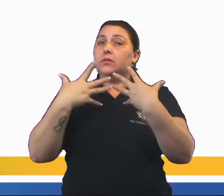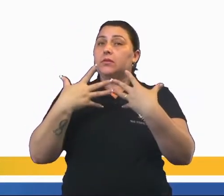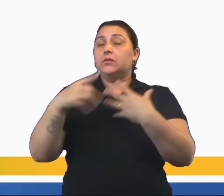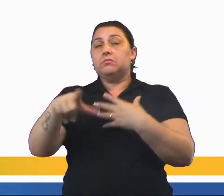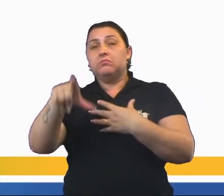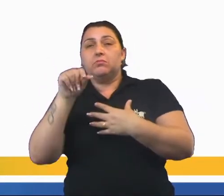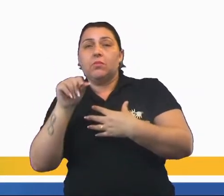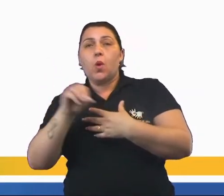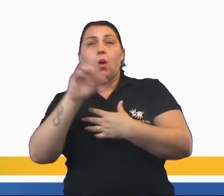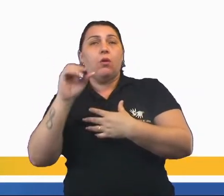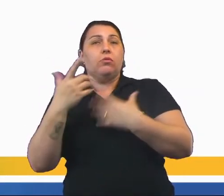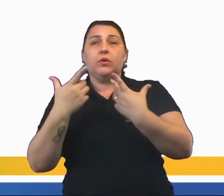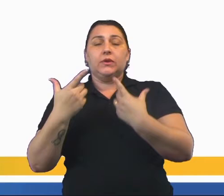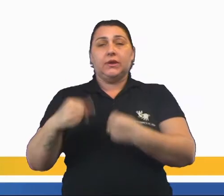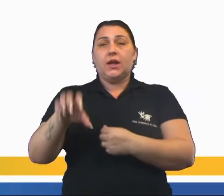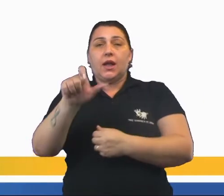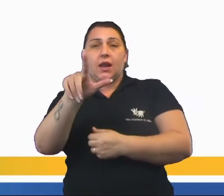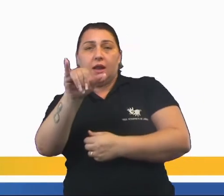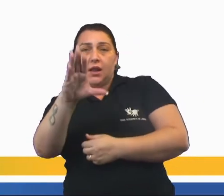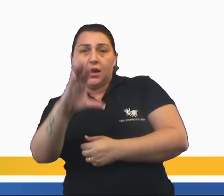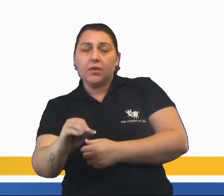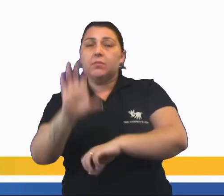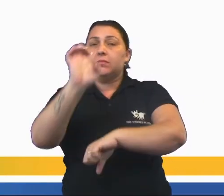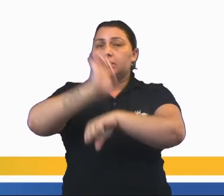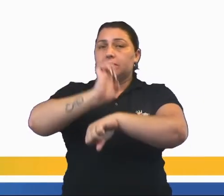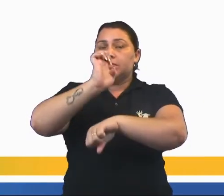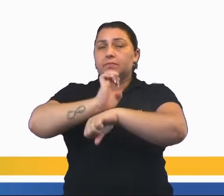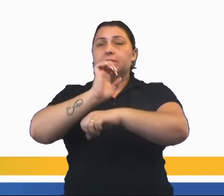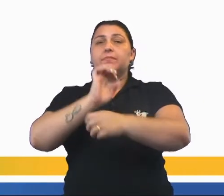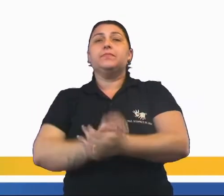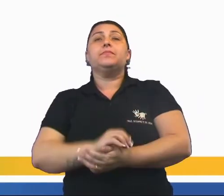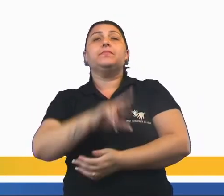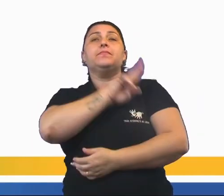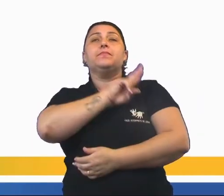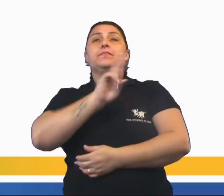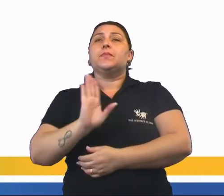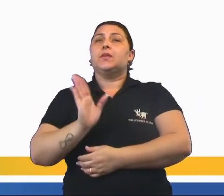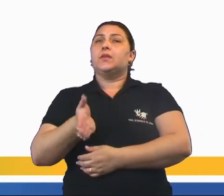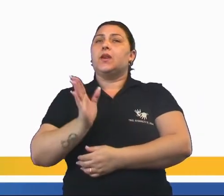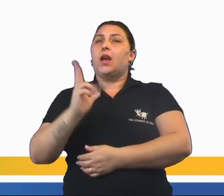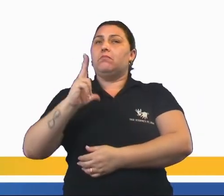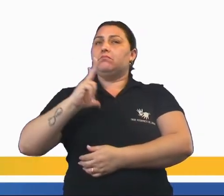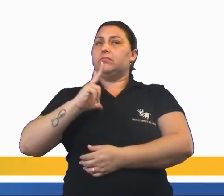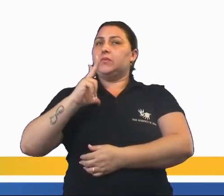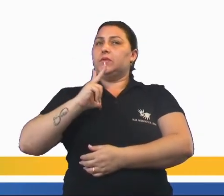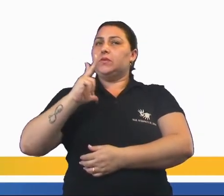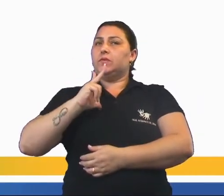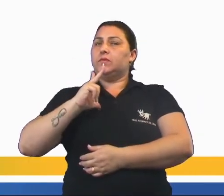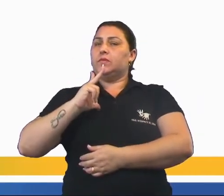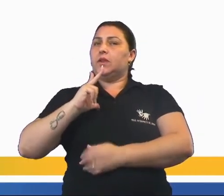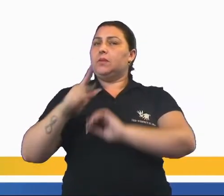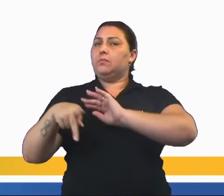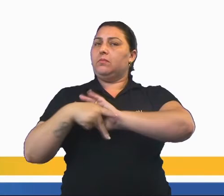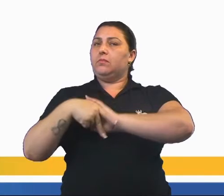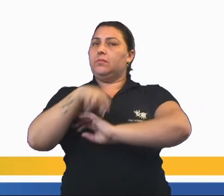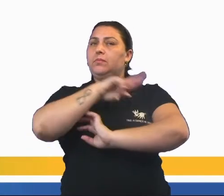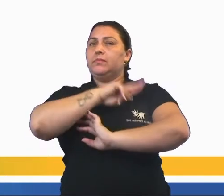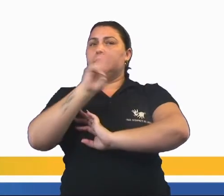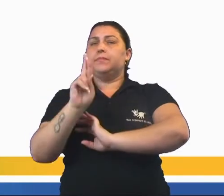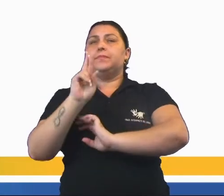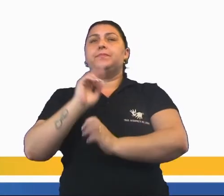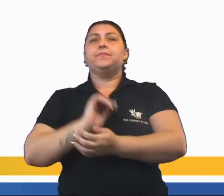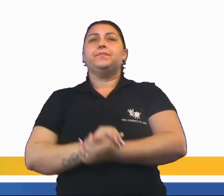princípio ético é estatal, é laico, é para o Estado, e o religioso já é privado, é daquela religião específica,